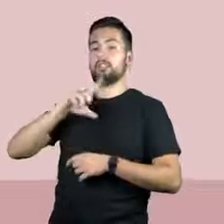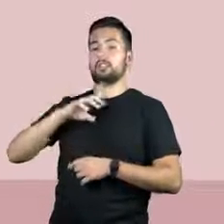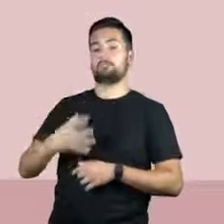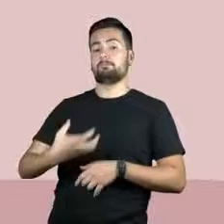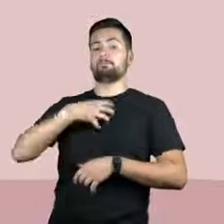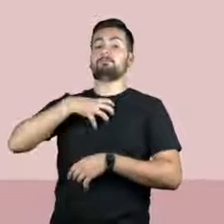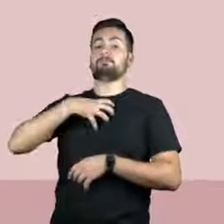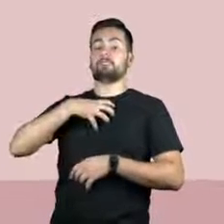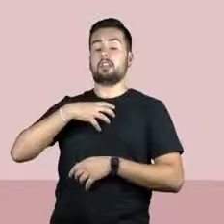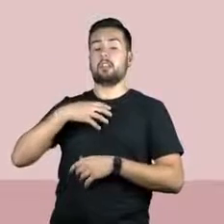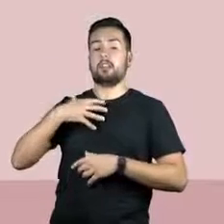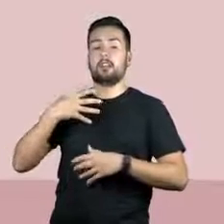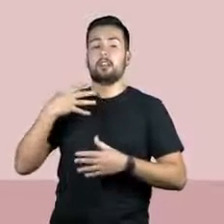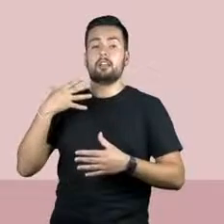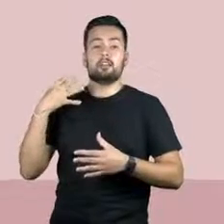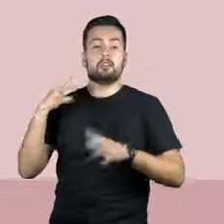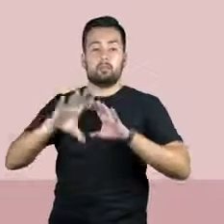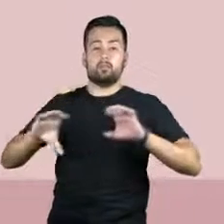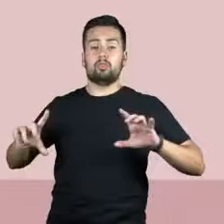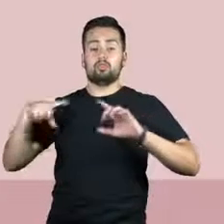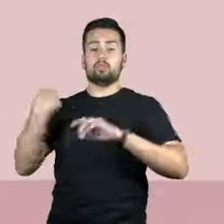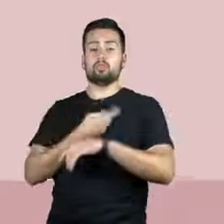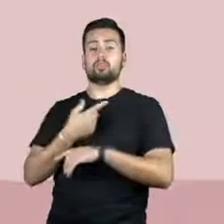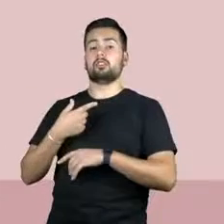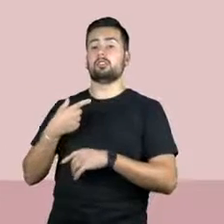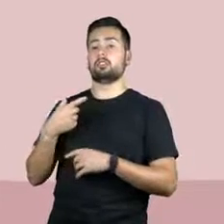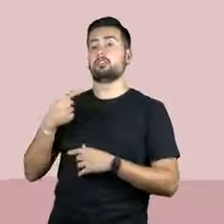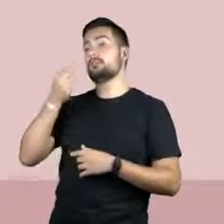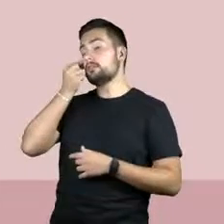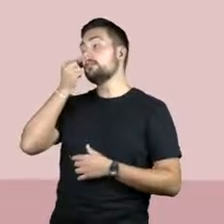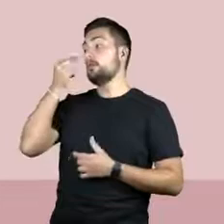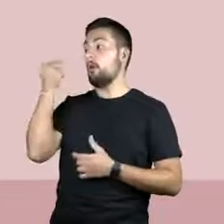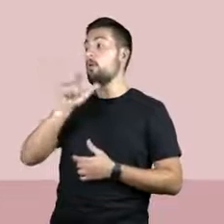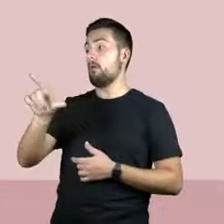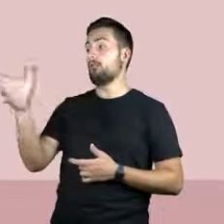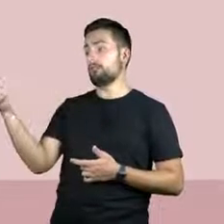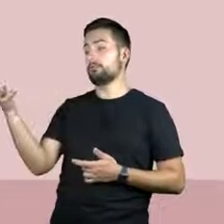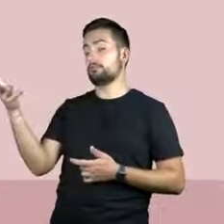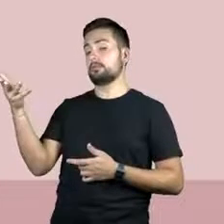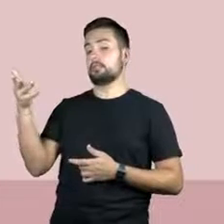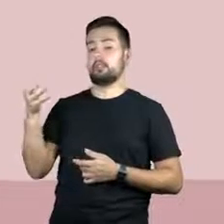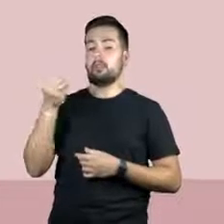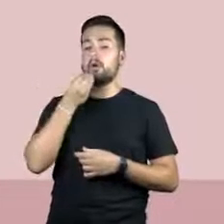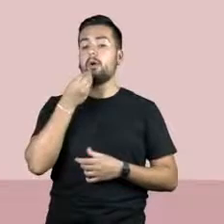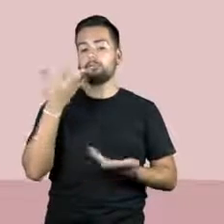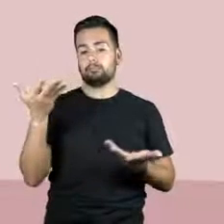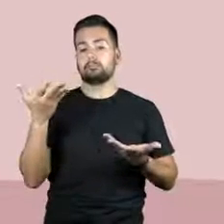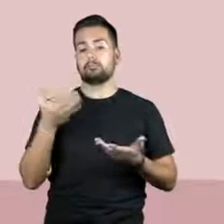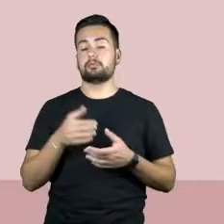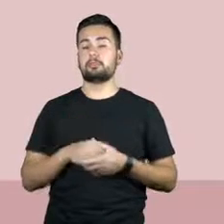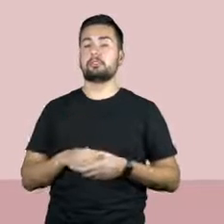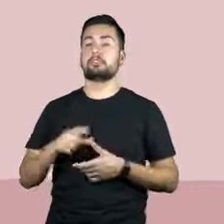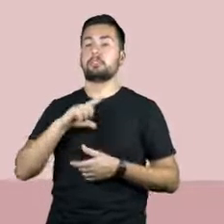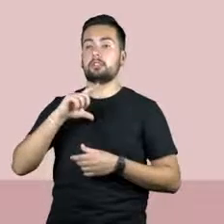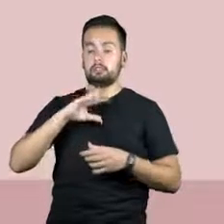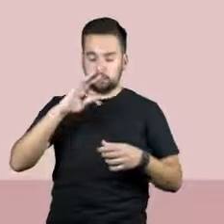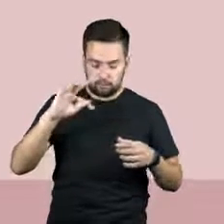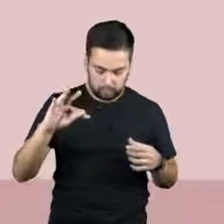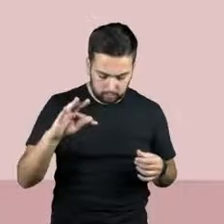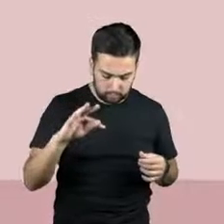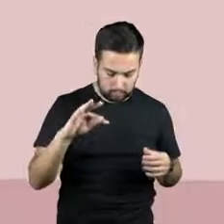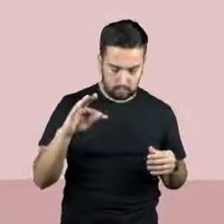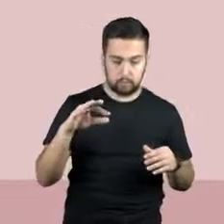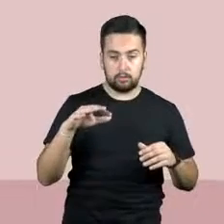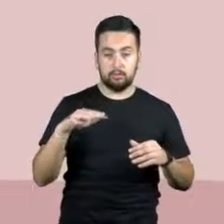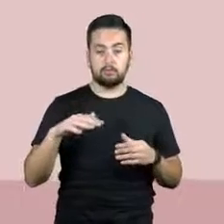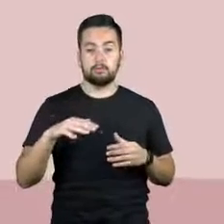que são tão cômodas que talvez não tendem a instabilizar num talude, né? Eu tenho um talude que ele tem uma inclinação de 5 graus e uma altura